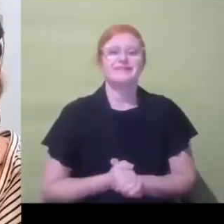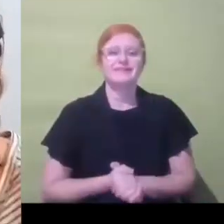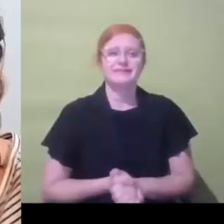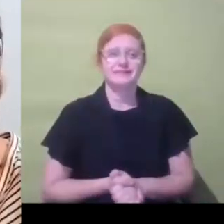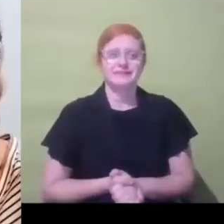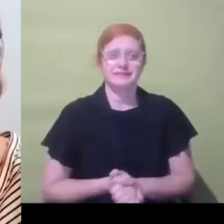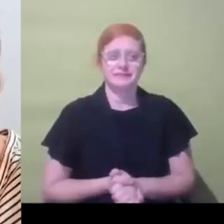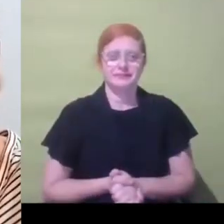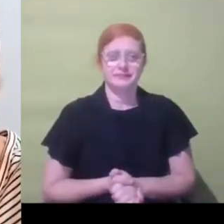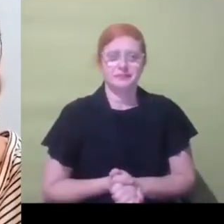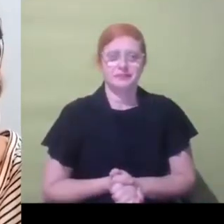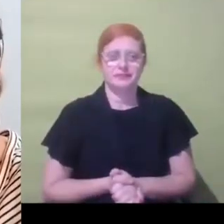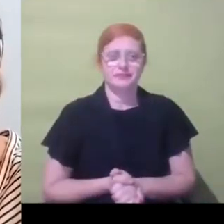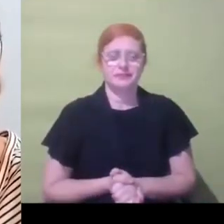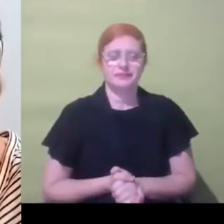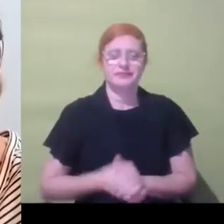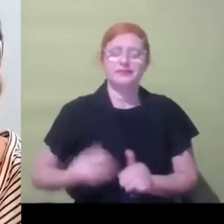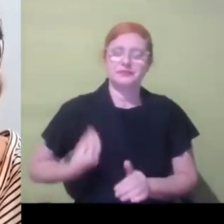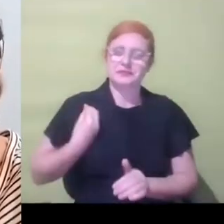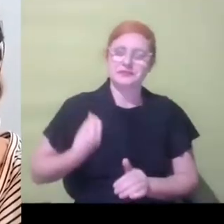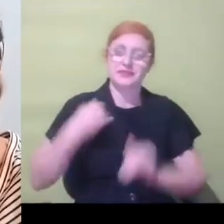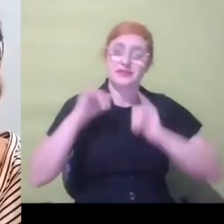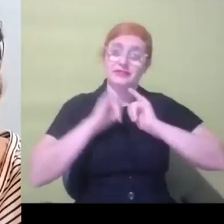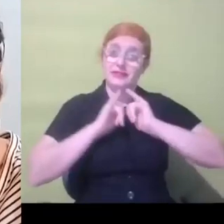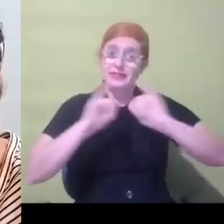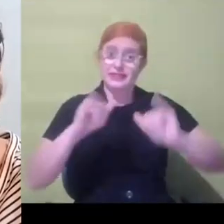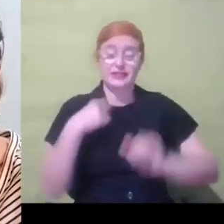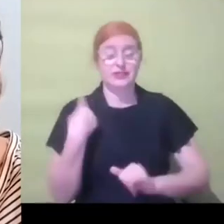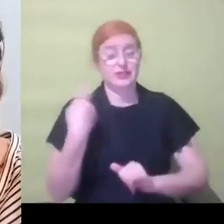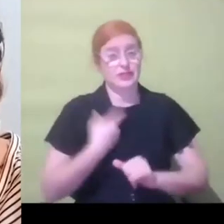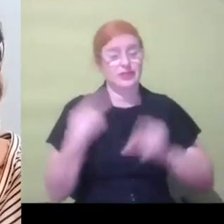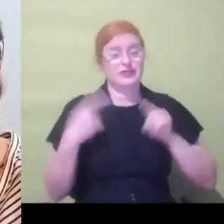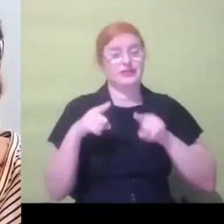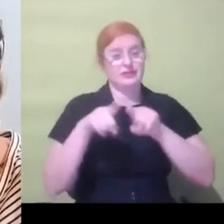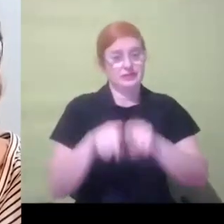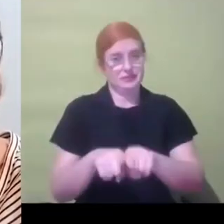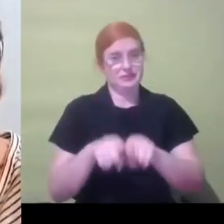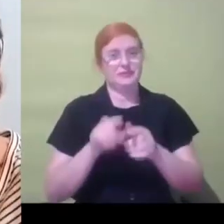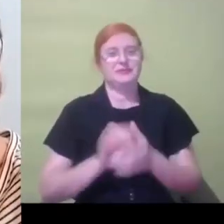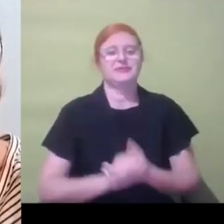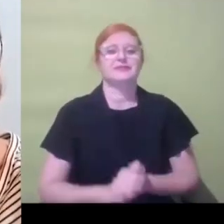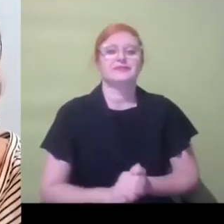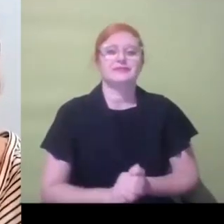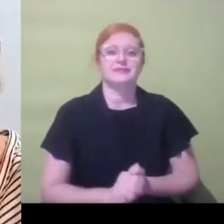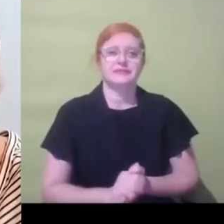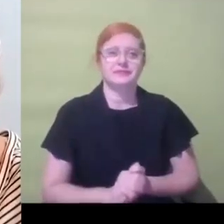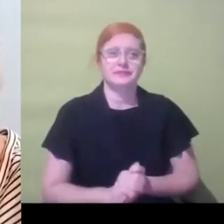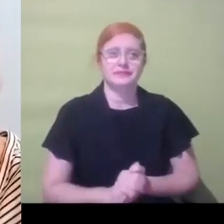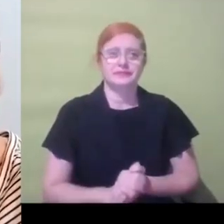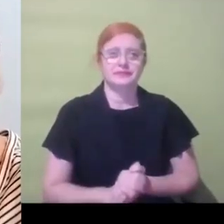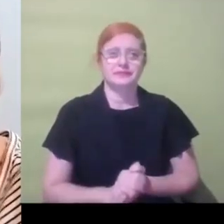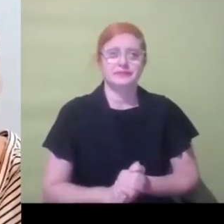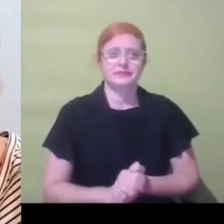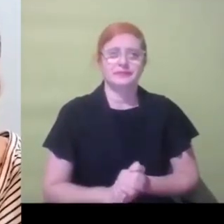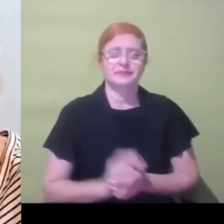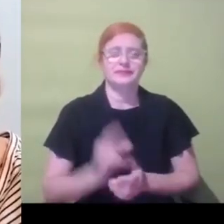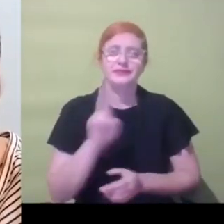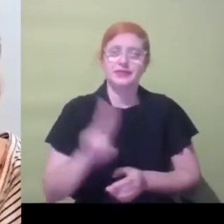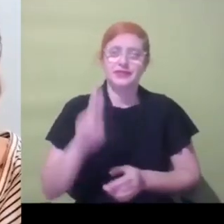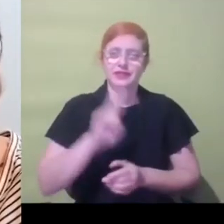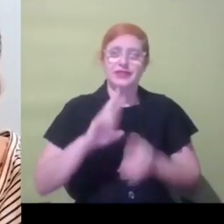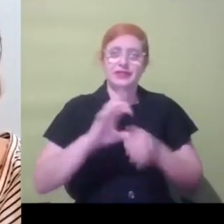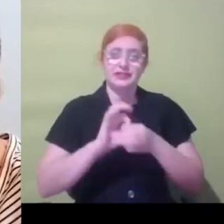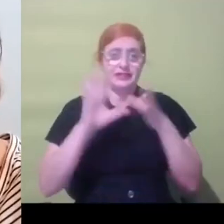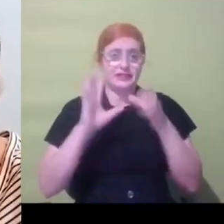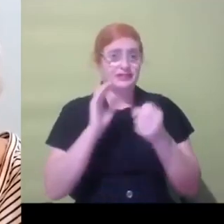mundo. Estou aqui avisando para as nossas colaboradoras da Universidade